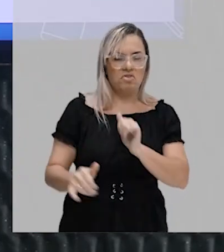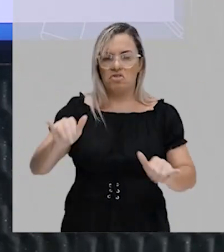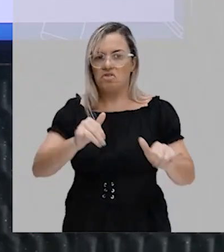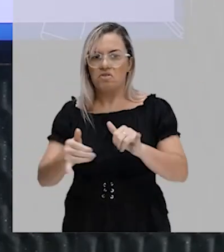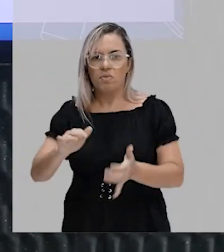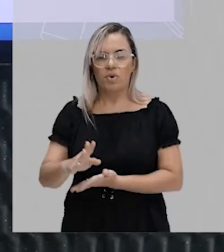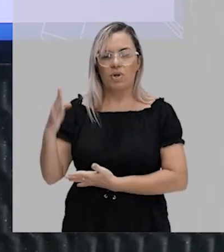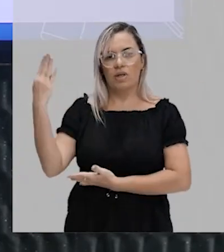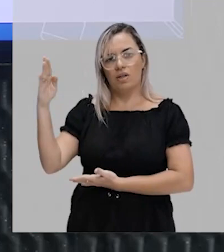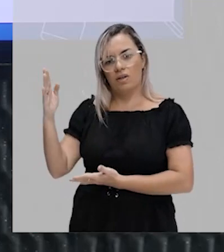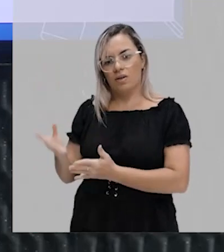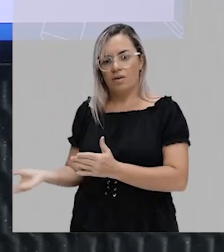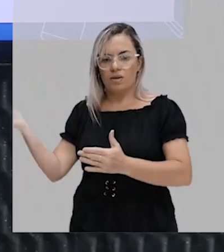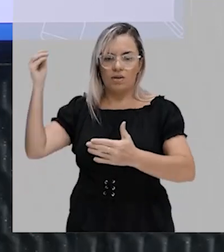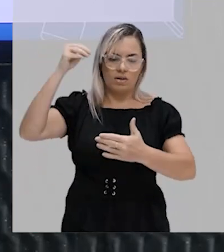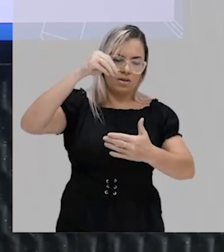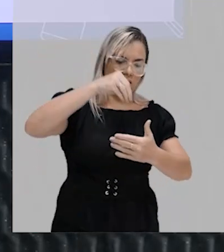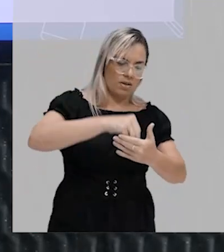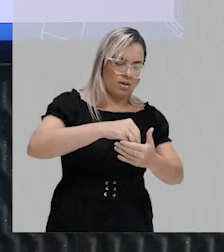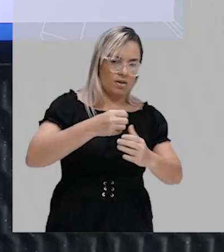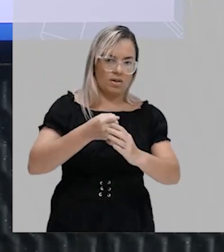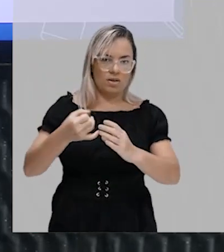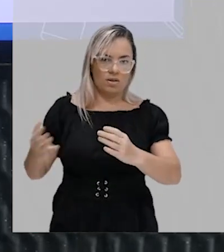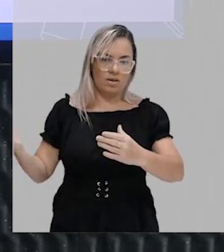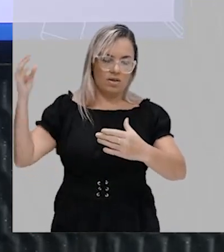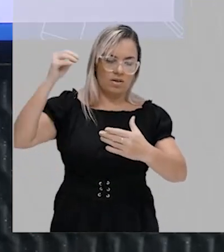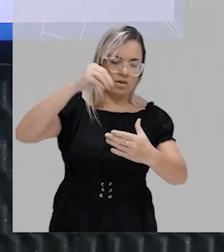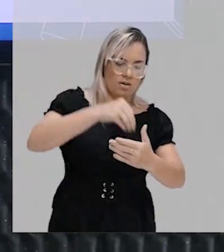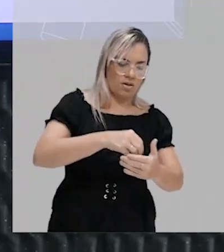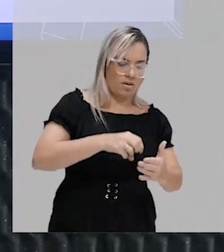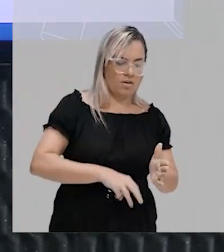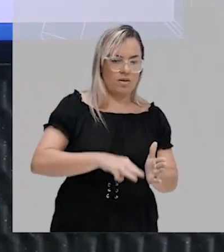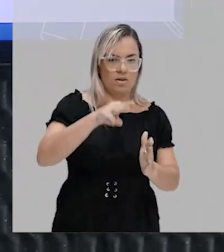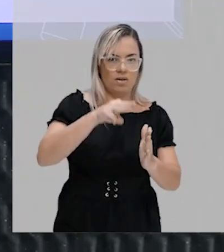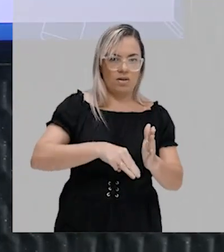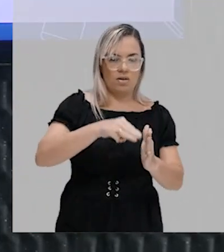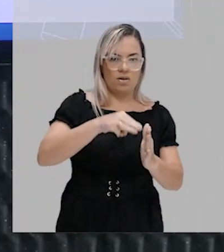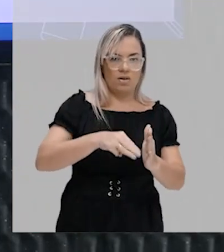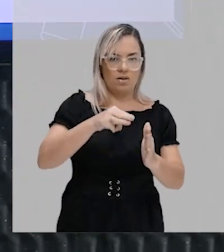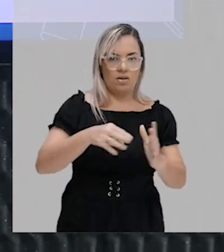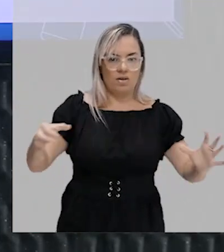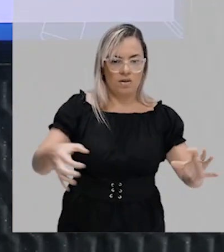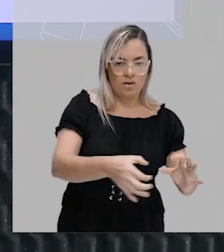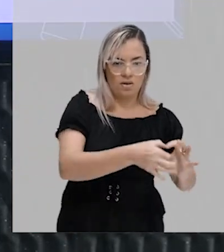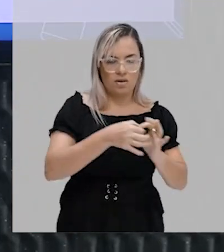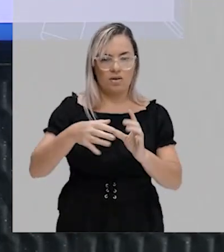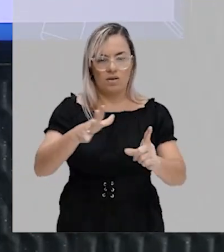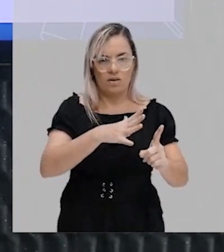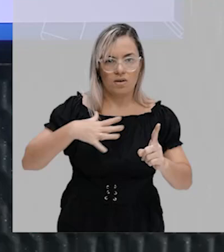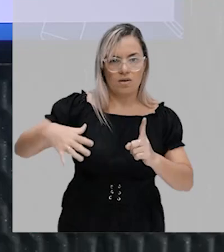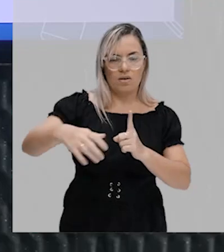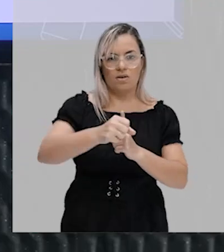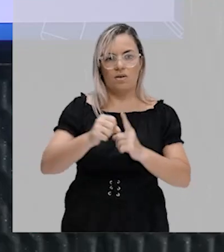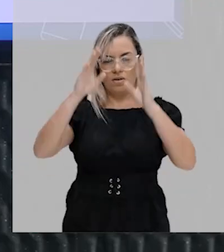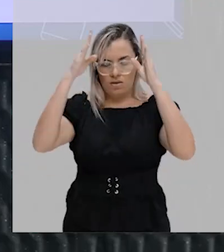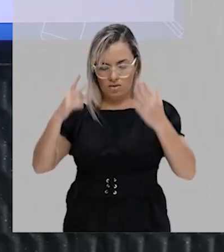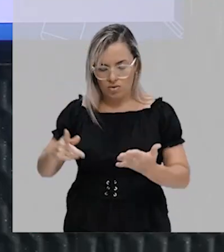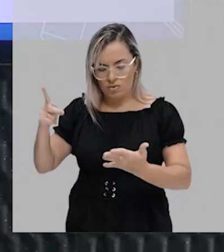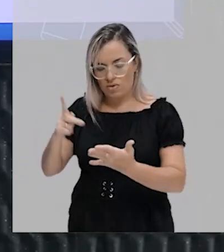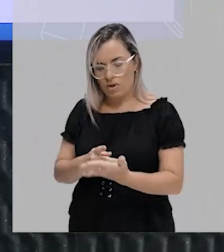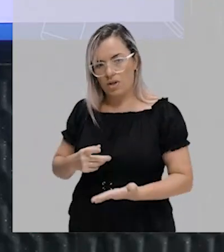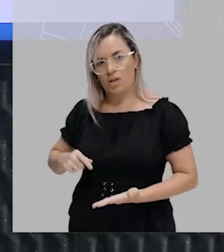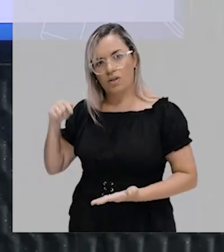biologia, e trazer essas características metódicas para a sociologia, para a análise dos fatos